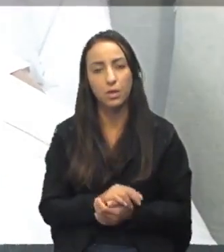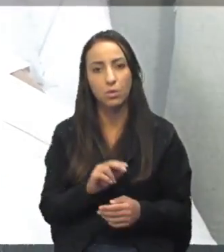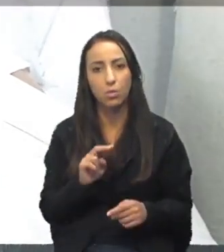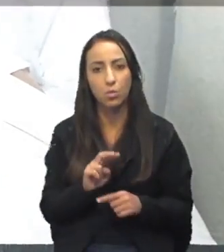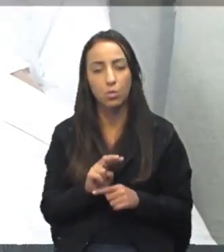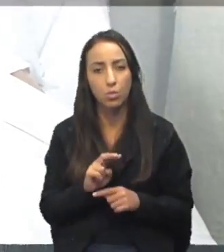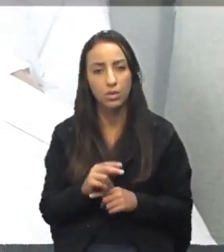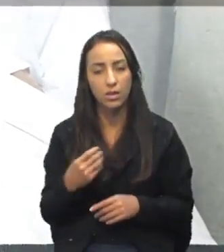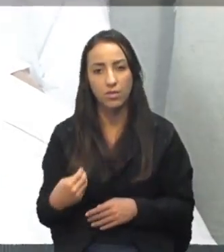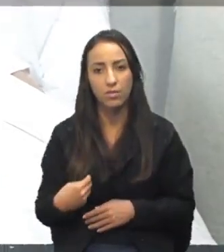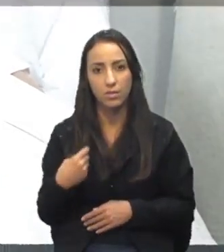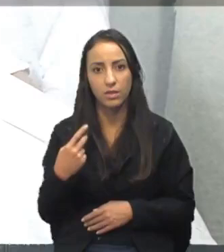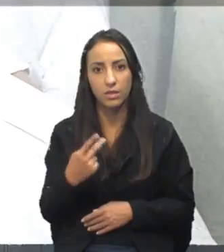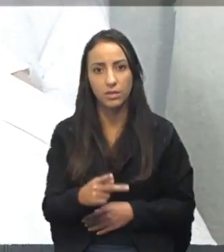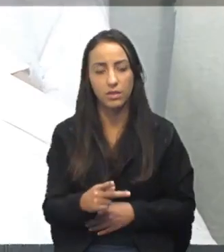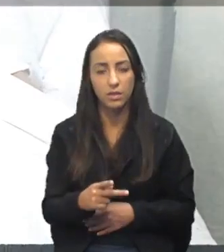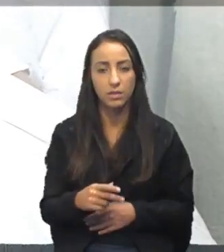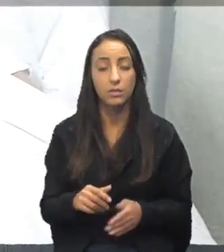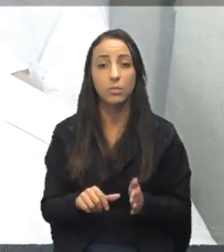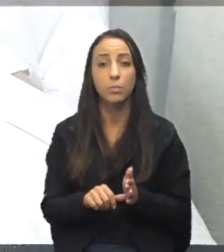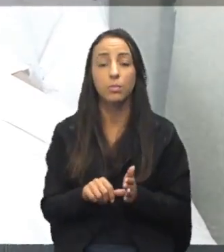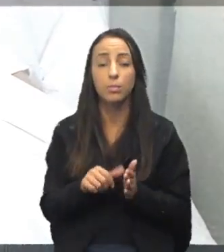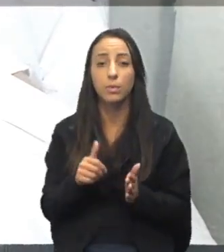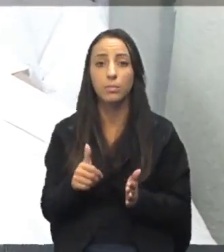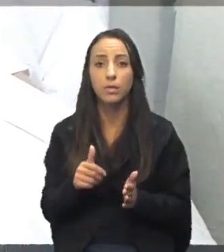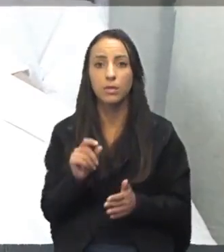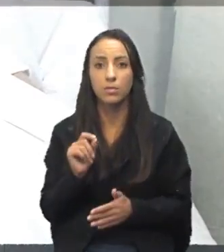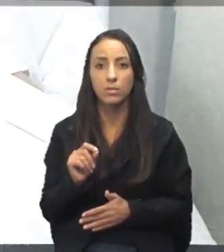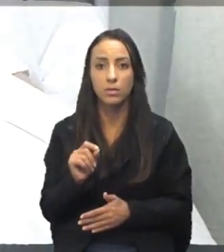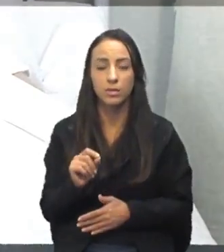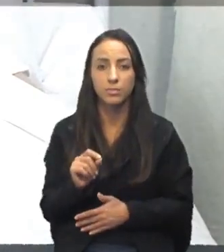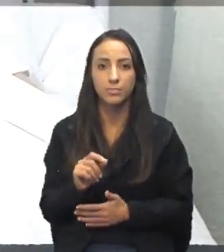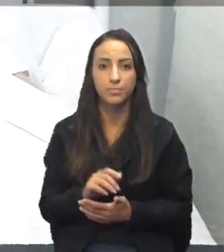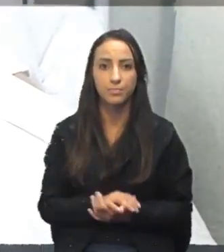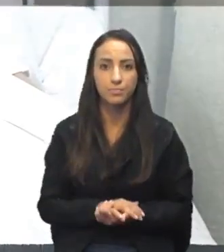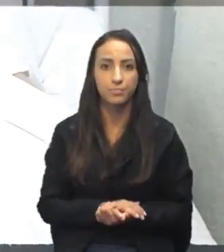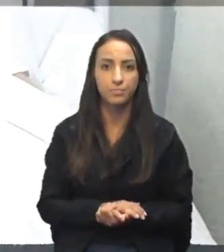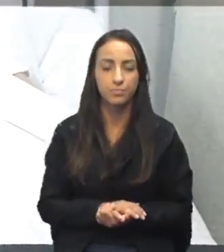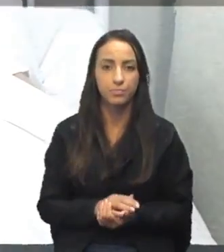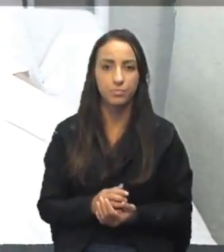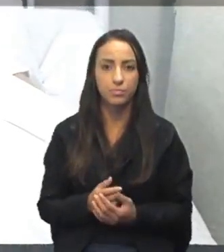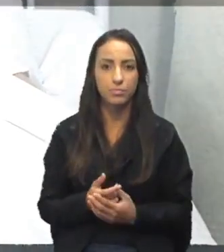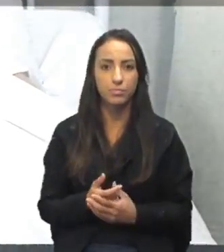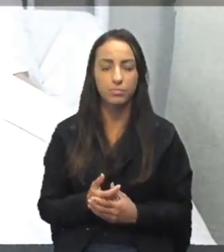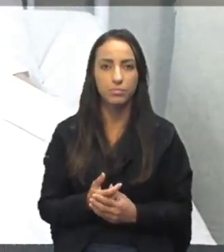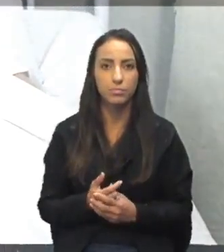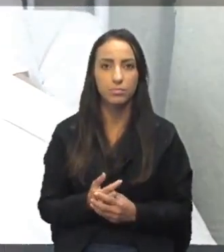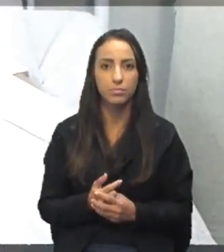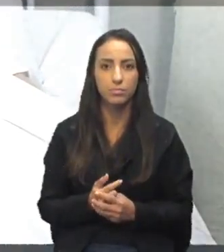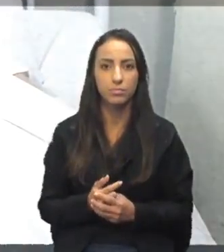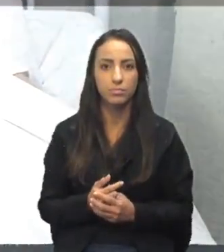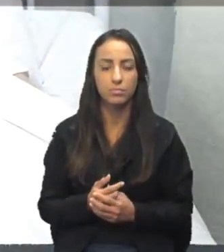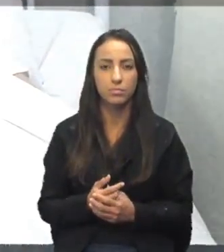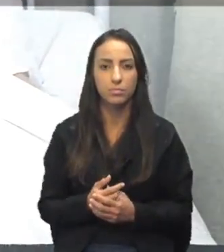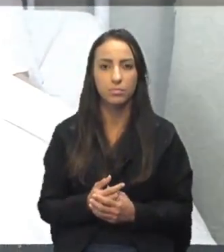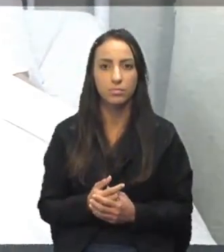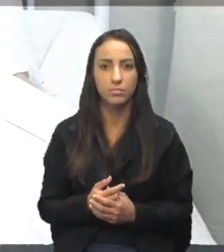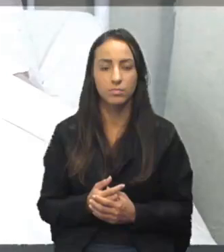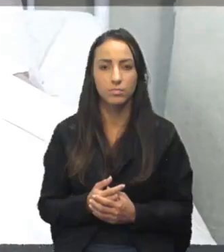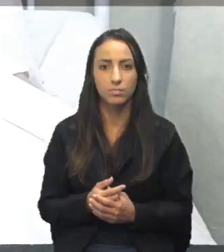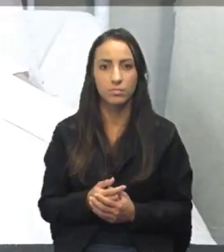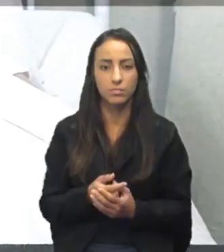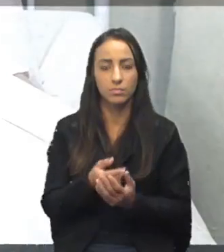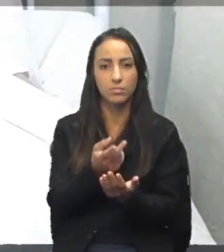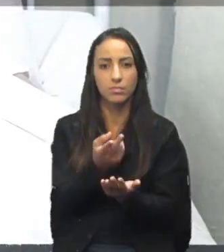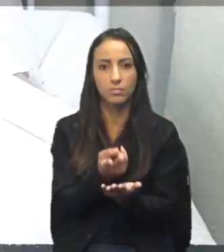vida dele. Então, primeira etapa é manter o paciente, então, em